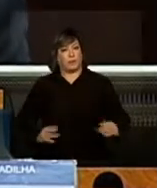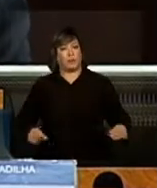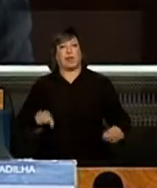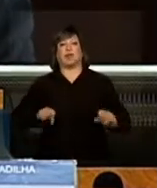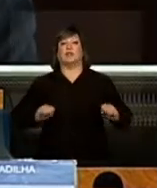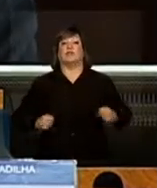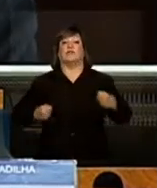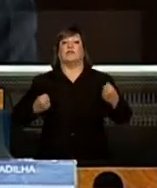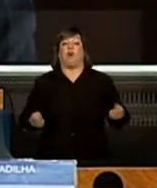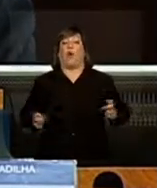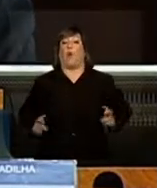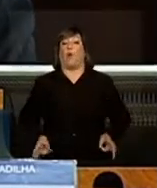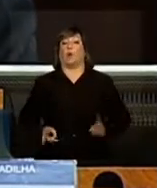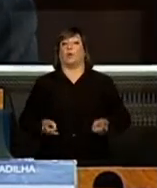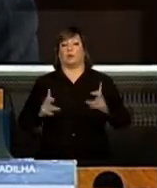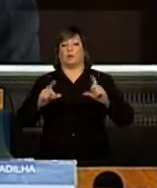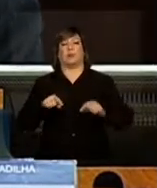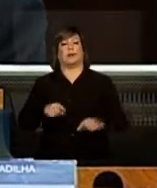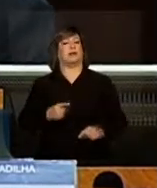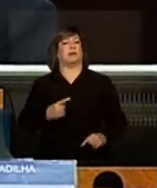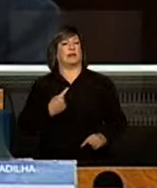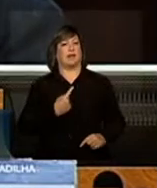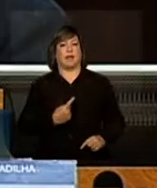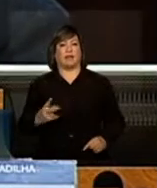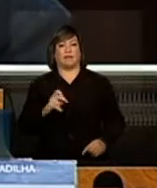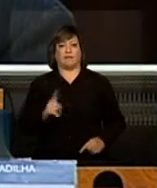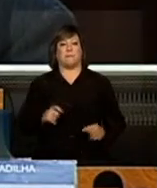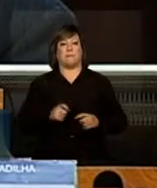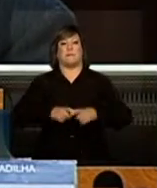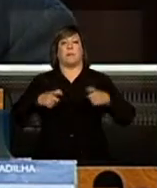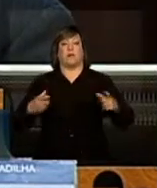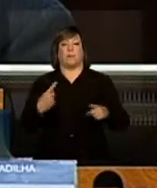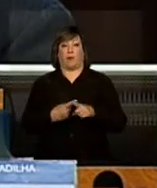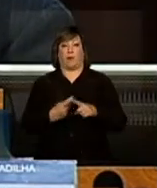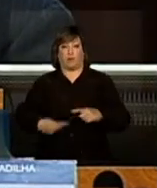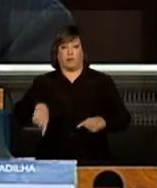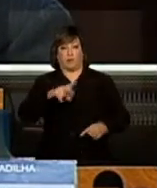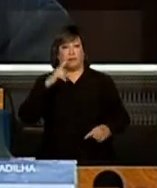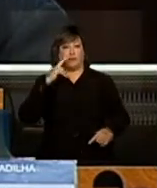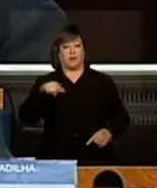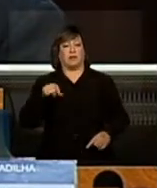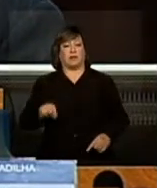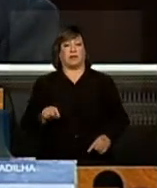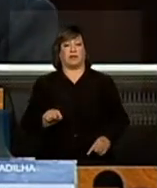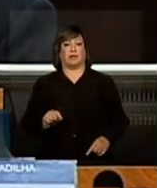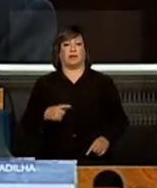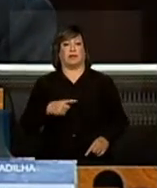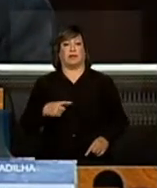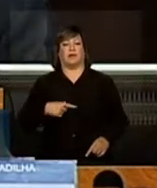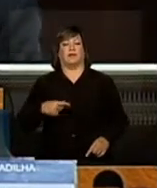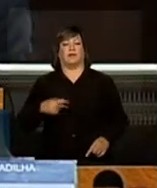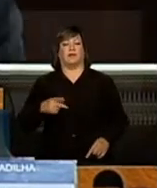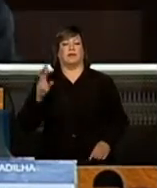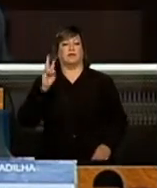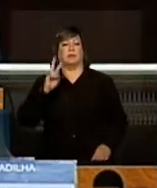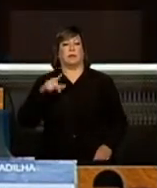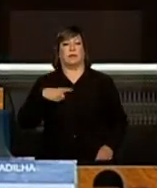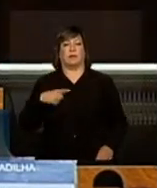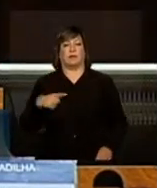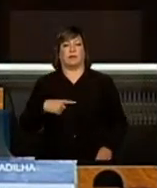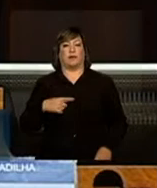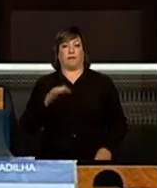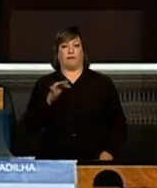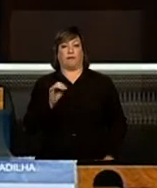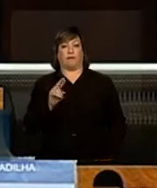para continuar essa redução é cada vez maior. Porque vocês viram pela fala da agente comunitária de saúde, né? Em